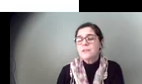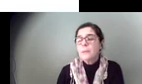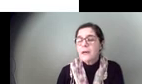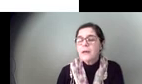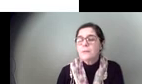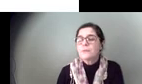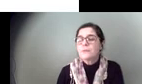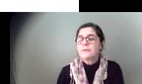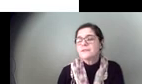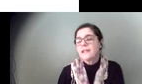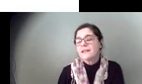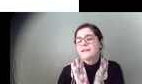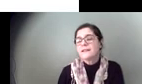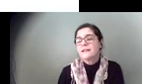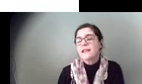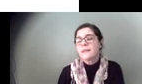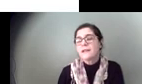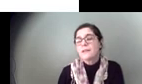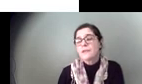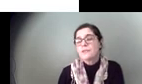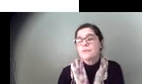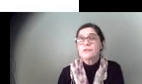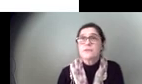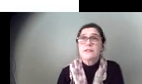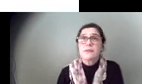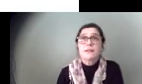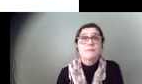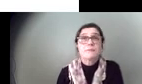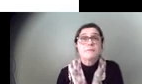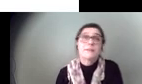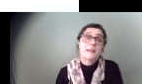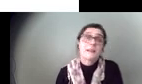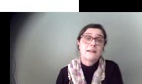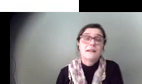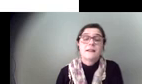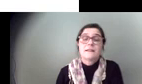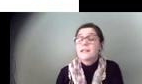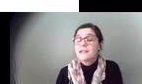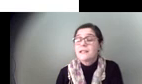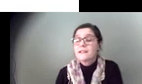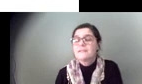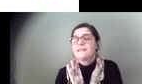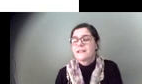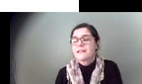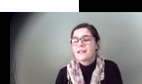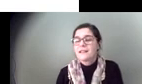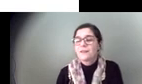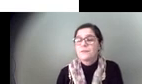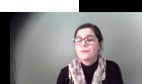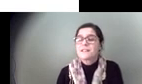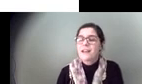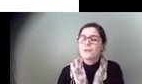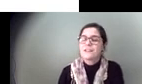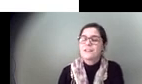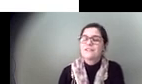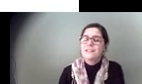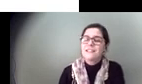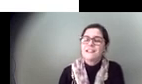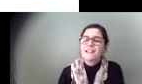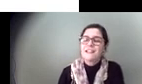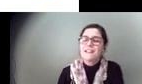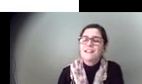mesmo bater um papo, né? Ligar para, de repente, uma pessoa que sabe que, né, está ali naquele obstáculo